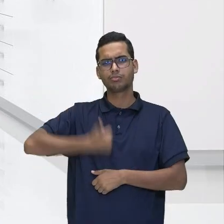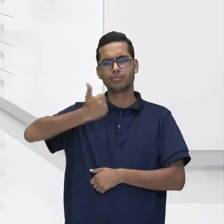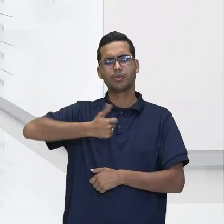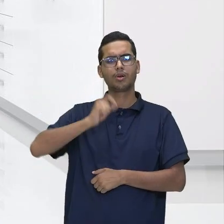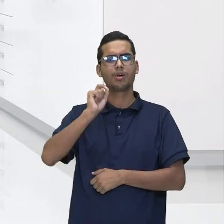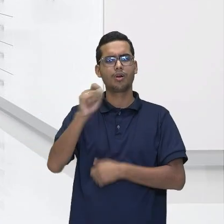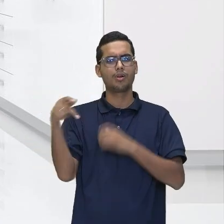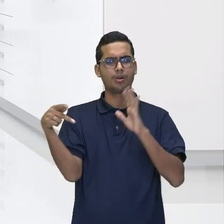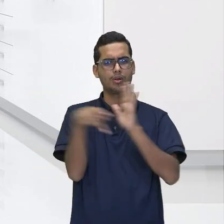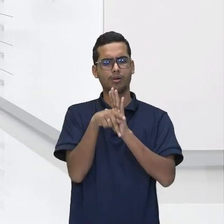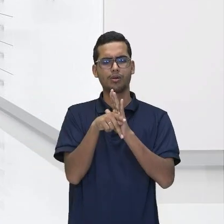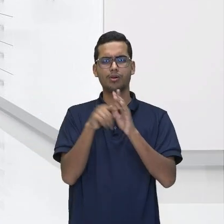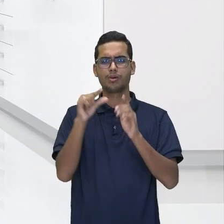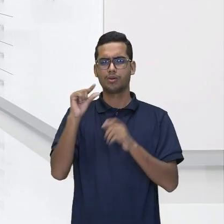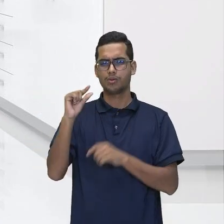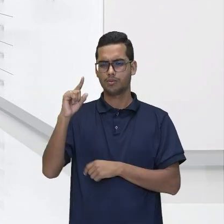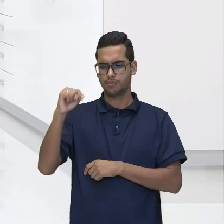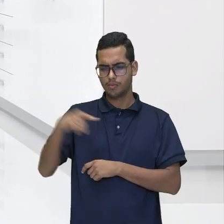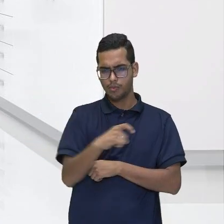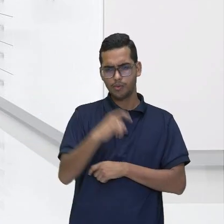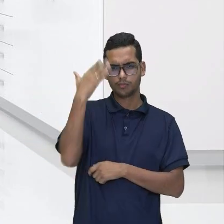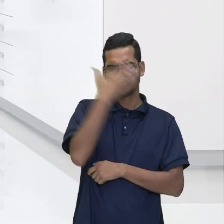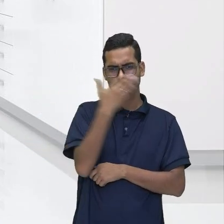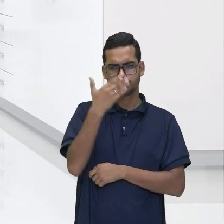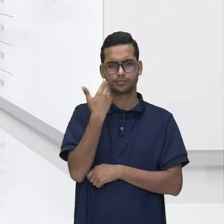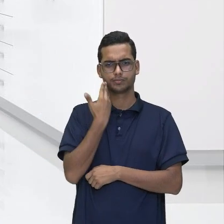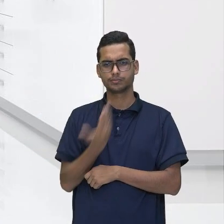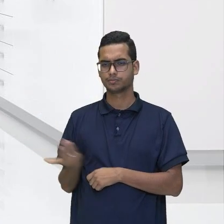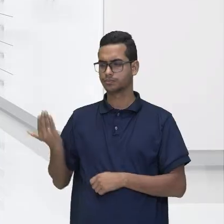sobre a presença desses micro-organismos. Veja aí.